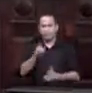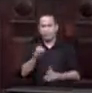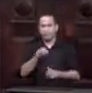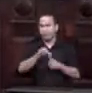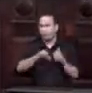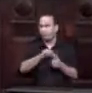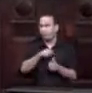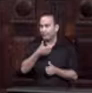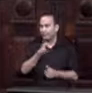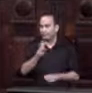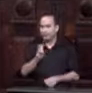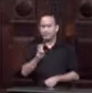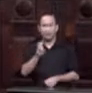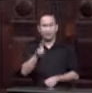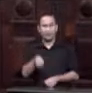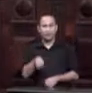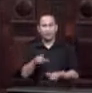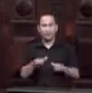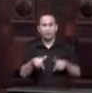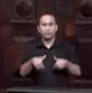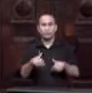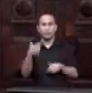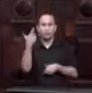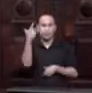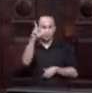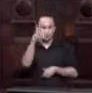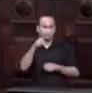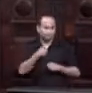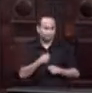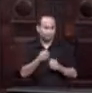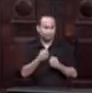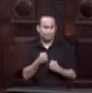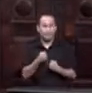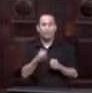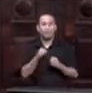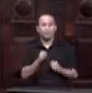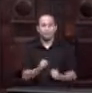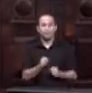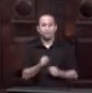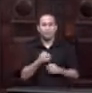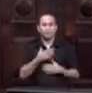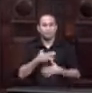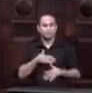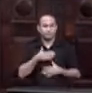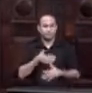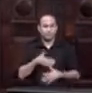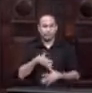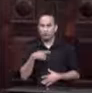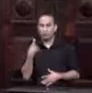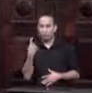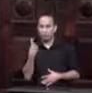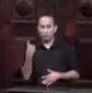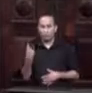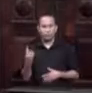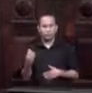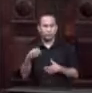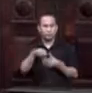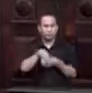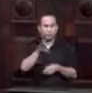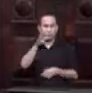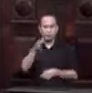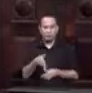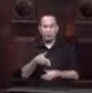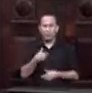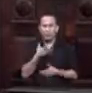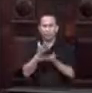arranjo para que os outros poderes possam ficar confortáveis. Então, nós votamos não. Eu encerro dizendo,